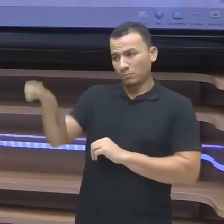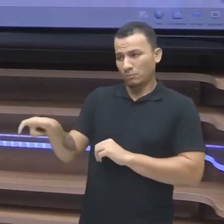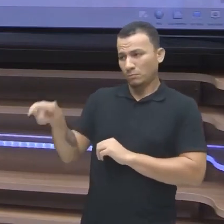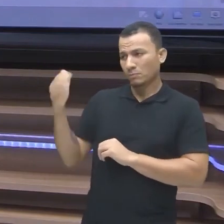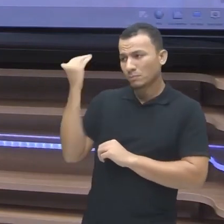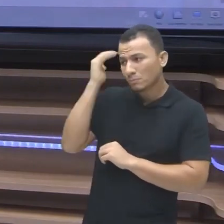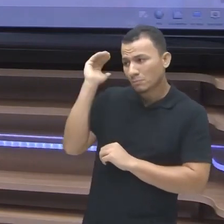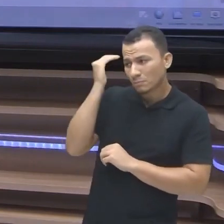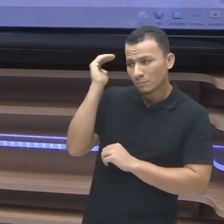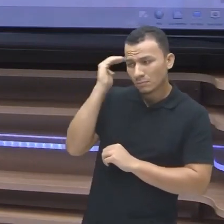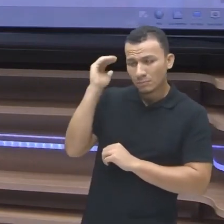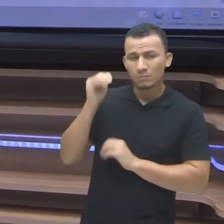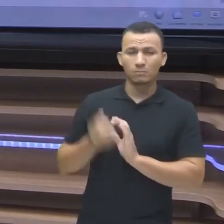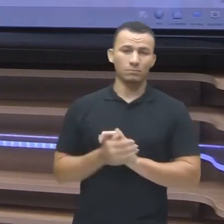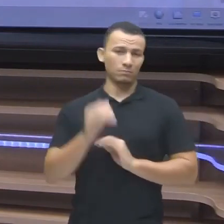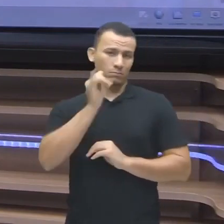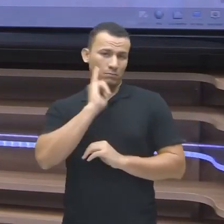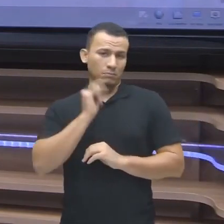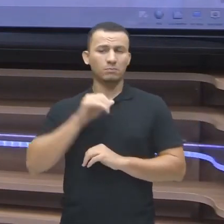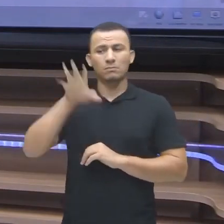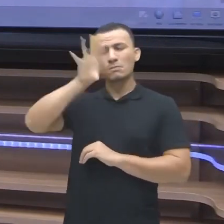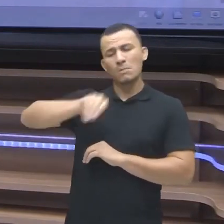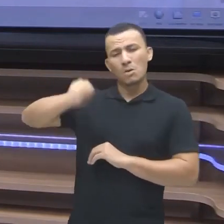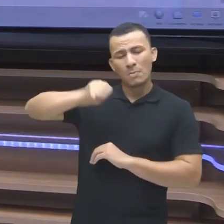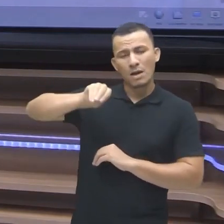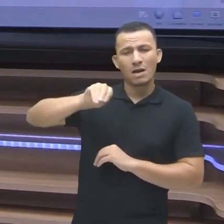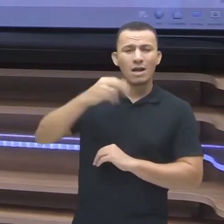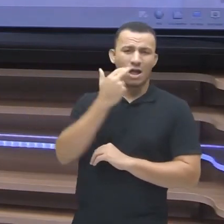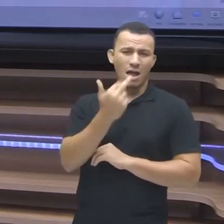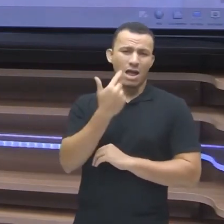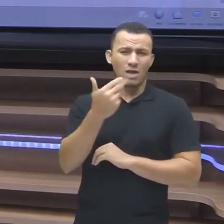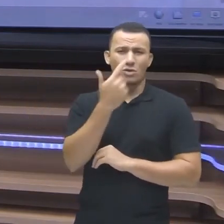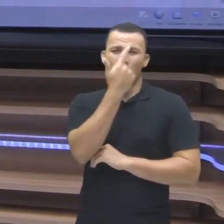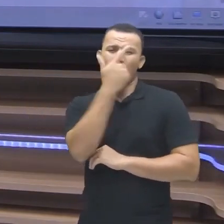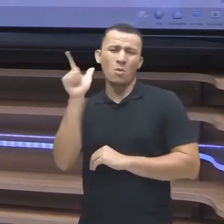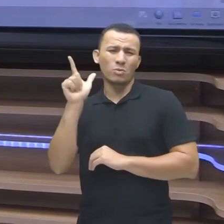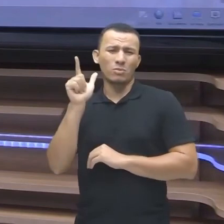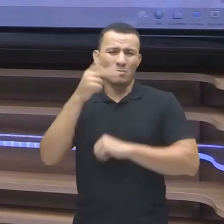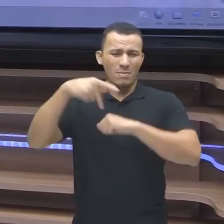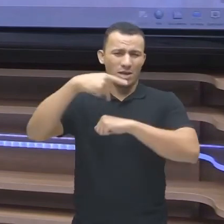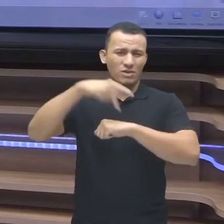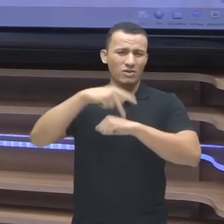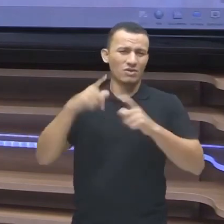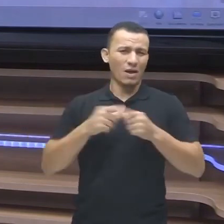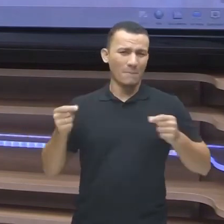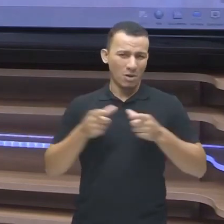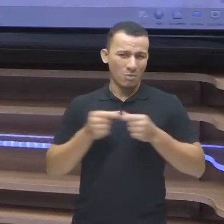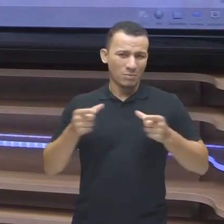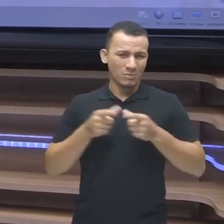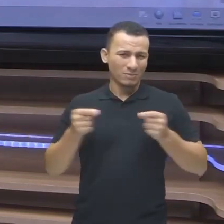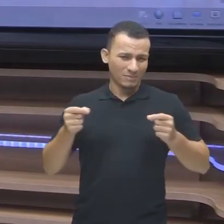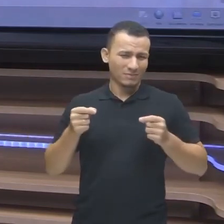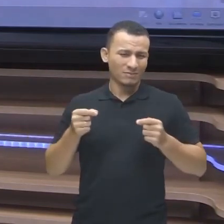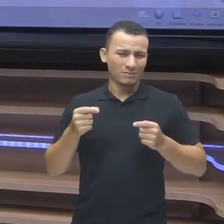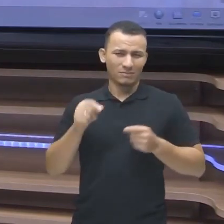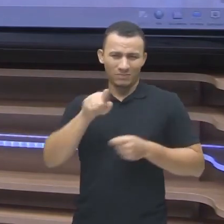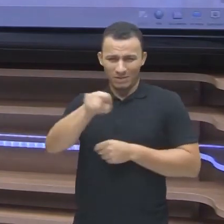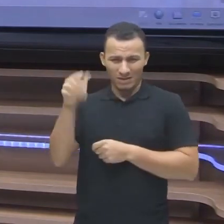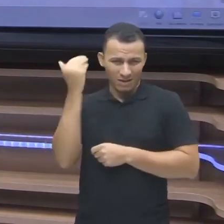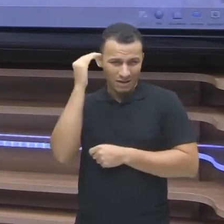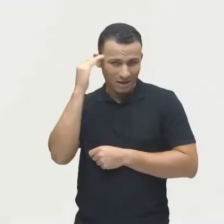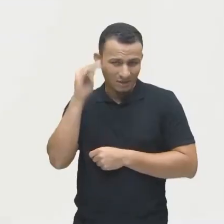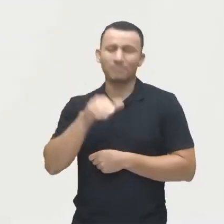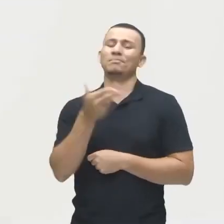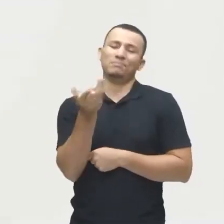falando. Se eu falasse em japonês e vocês não entendessem, não estariam acontecendo a comunicação, tá bom? Vamos para o nosso resumo